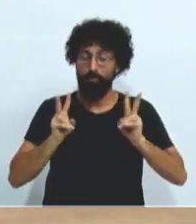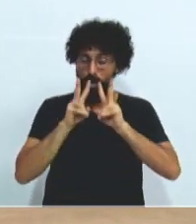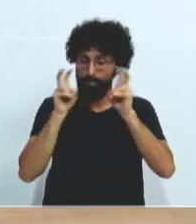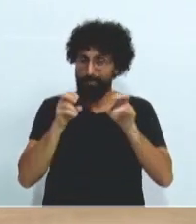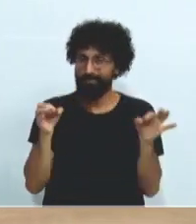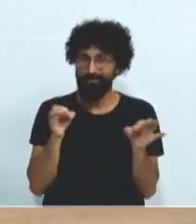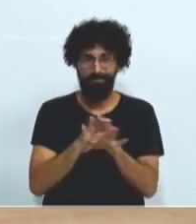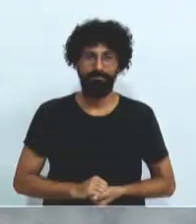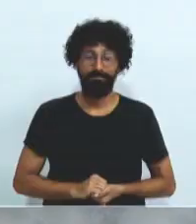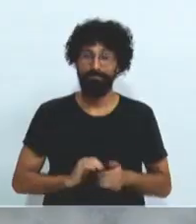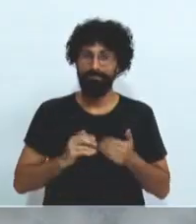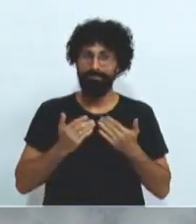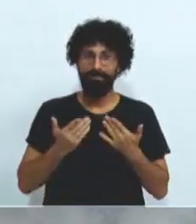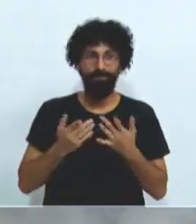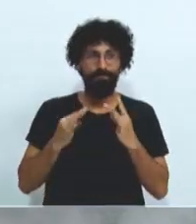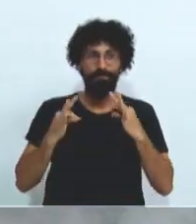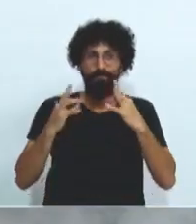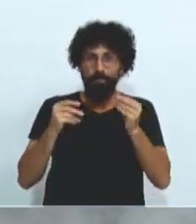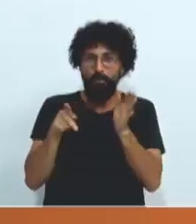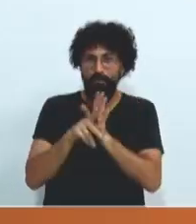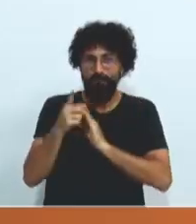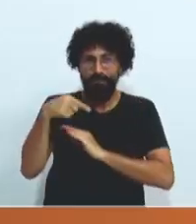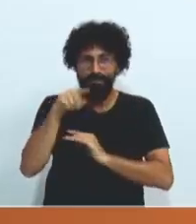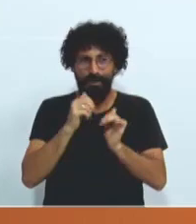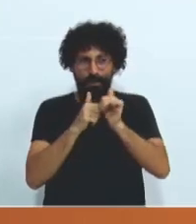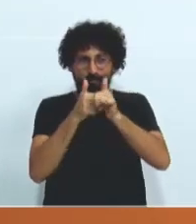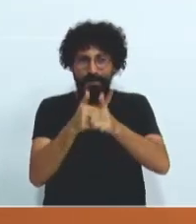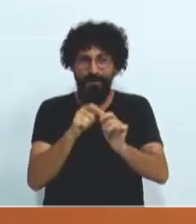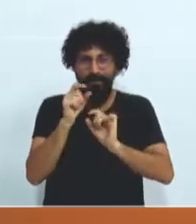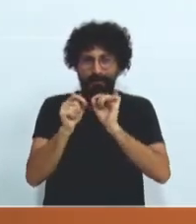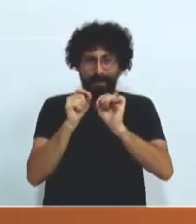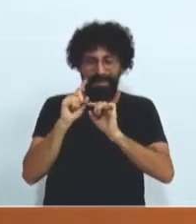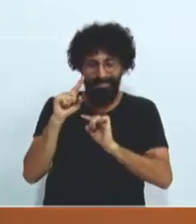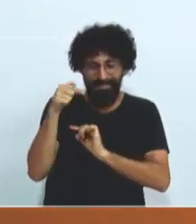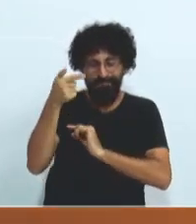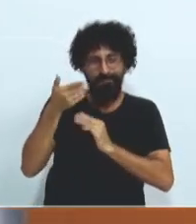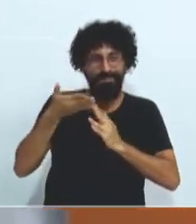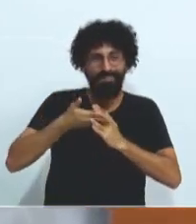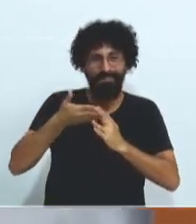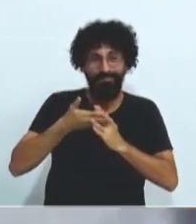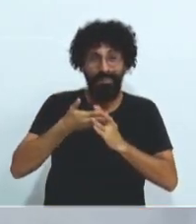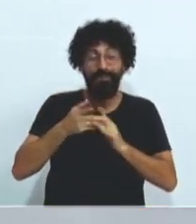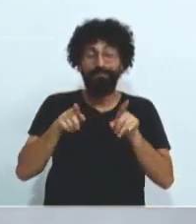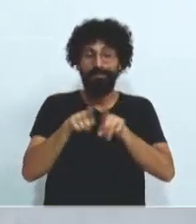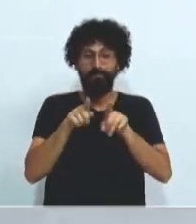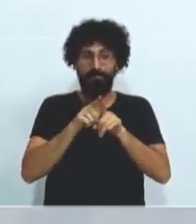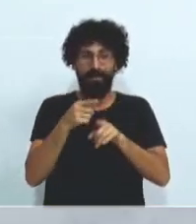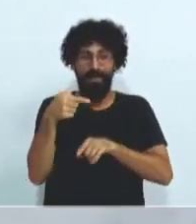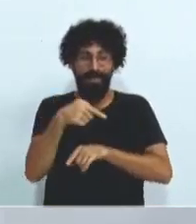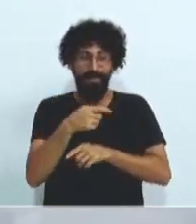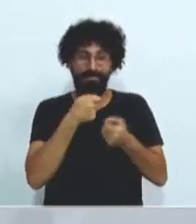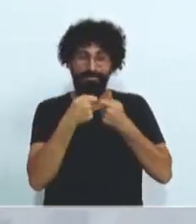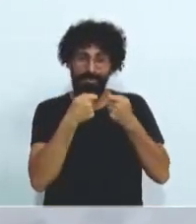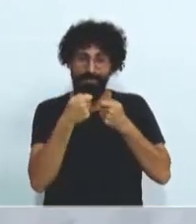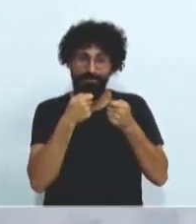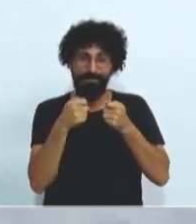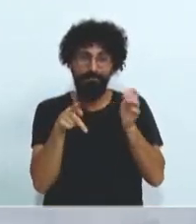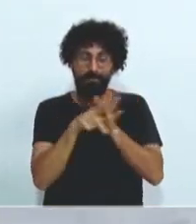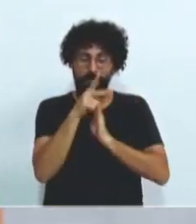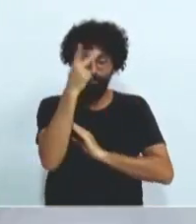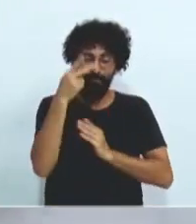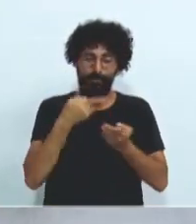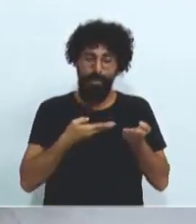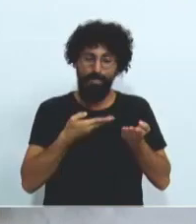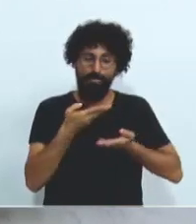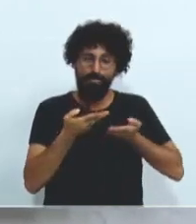não acabou, tá bom? Tudo isso você vai acompanhar no próximo bloco. A gente recebe também um doador de medula óssea que conta para a gente um pouco mais